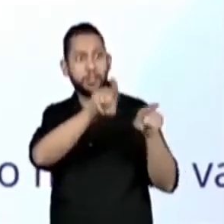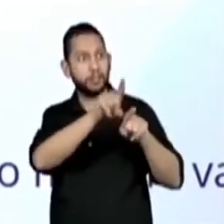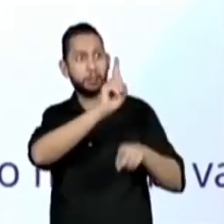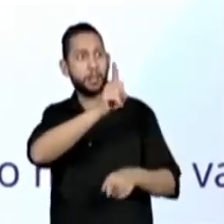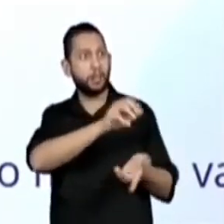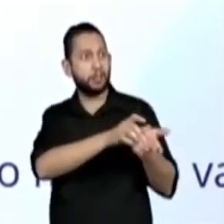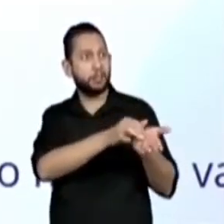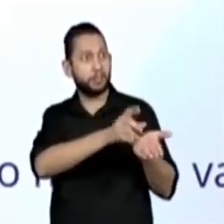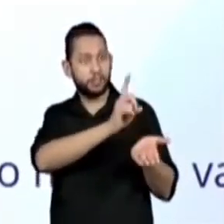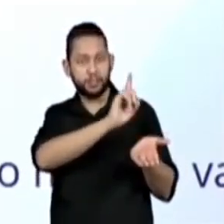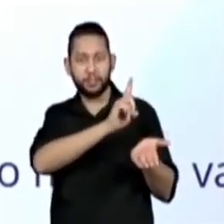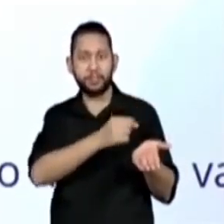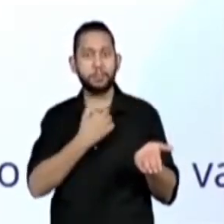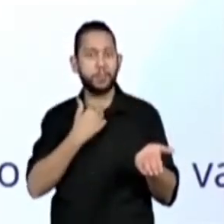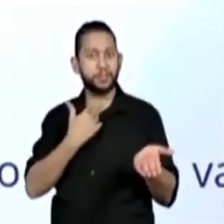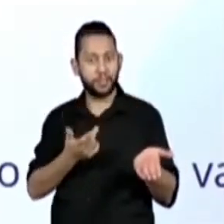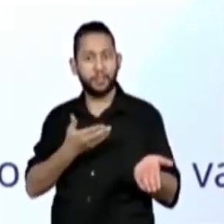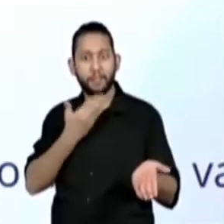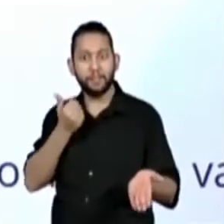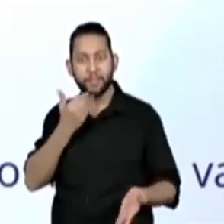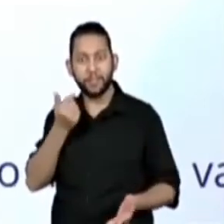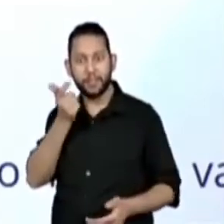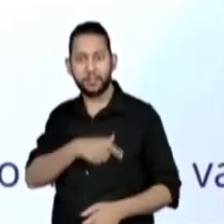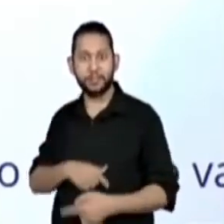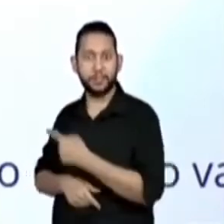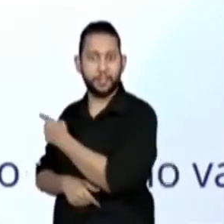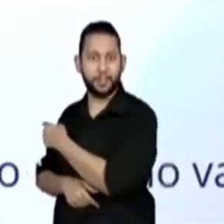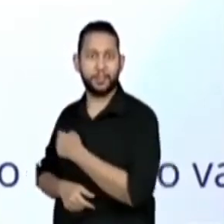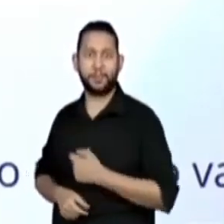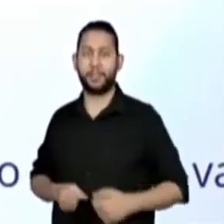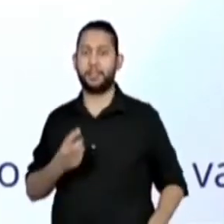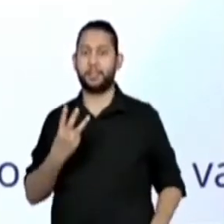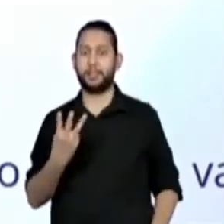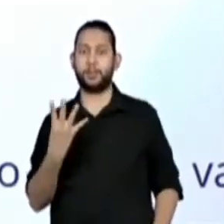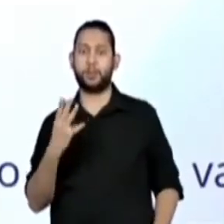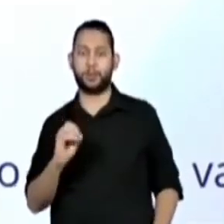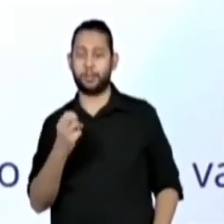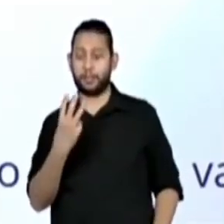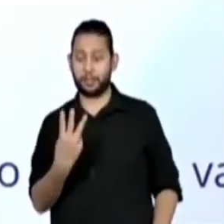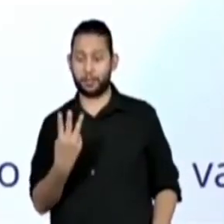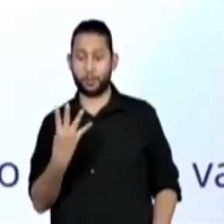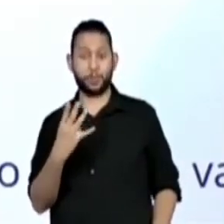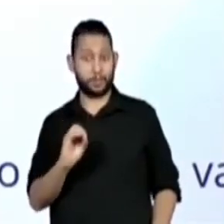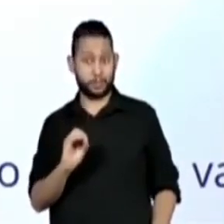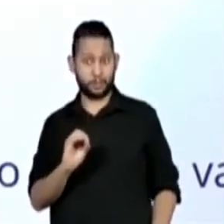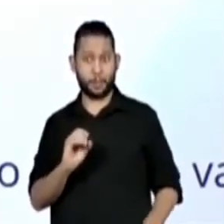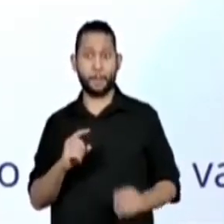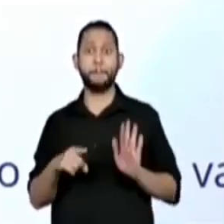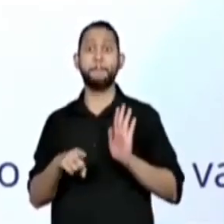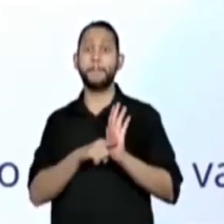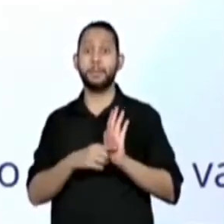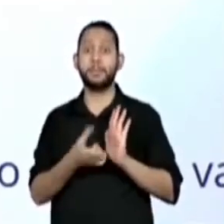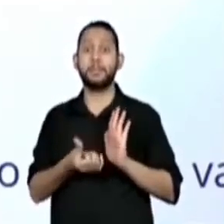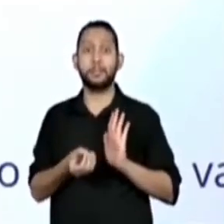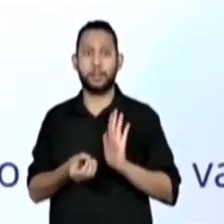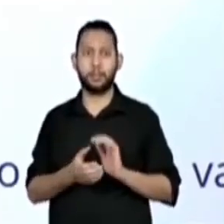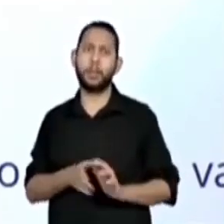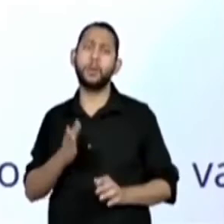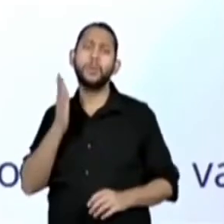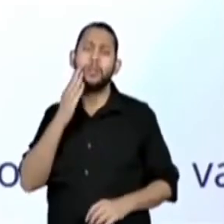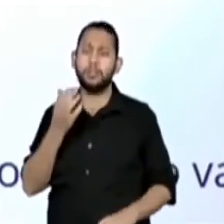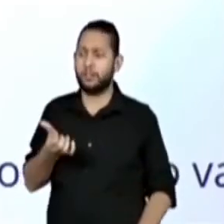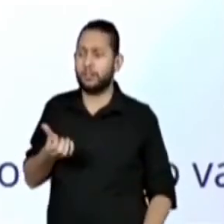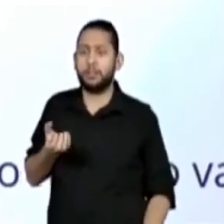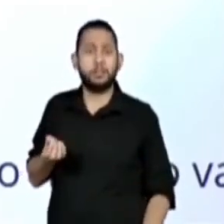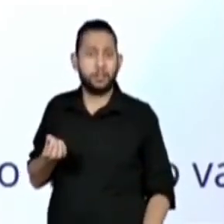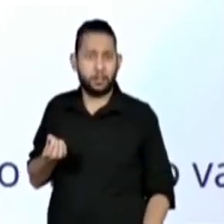foca Maria Eduarda vamos lá turma de cabeça 340 - 60 e eu posso fazer o seguinte eu não sei que